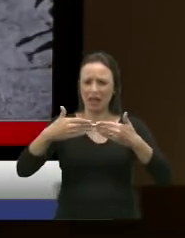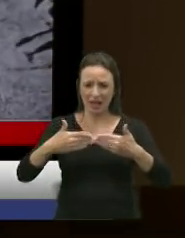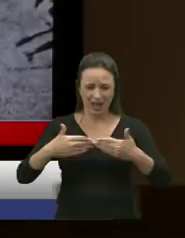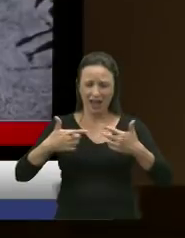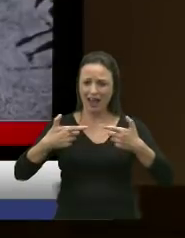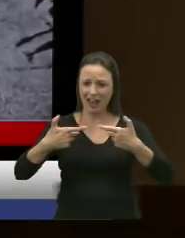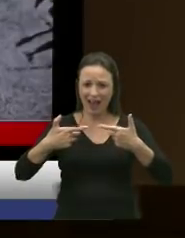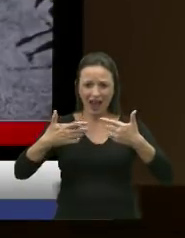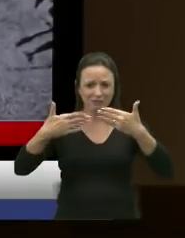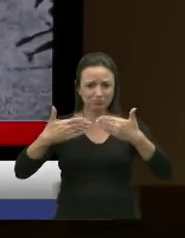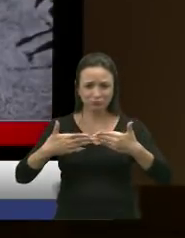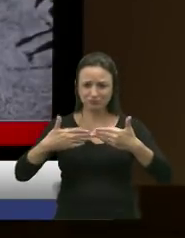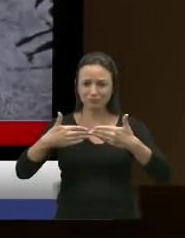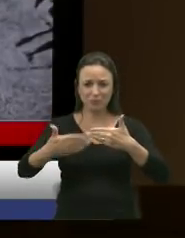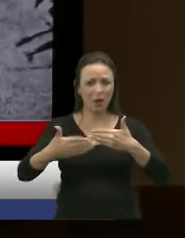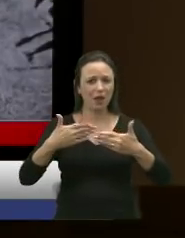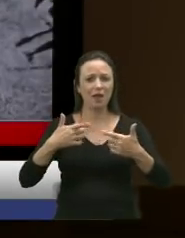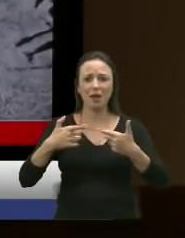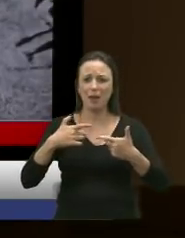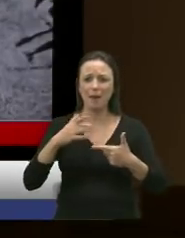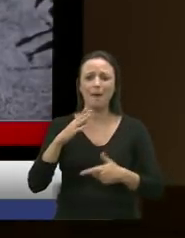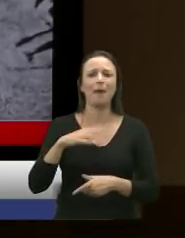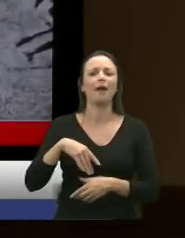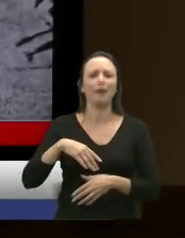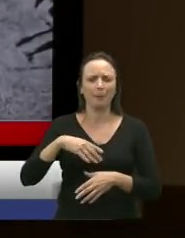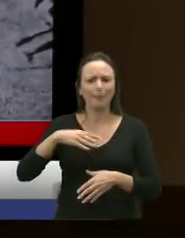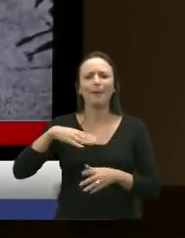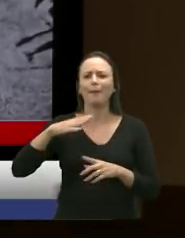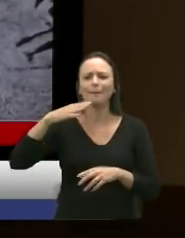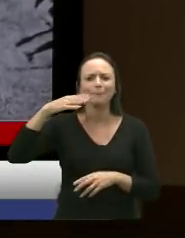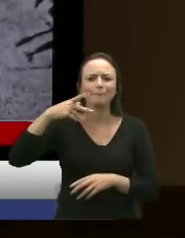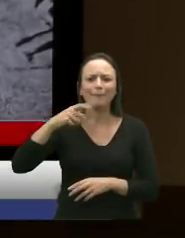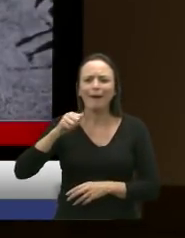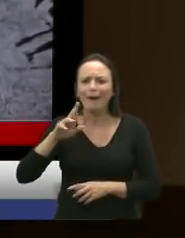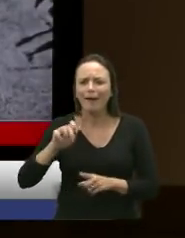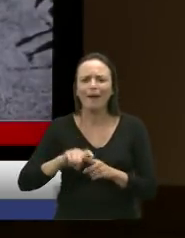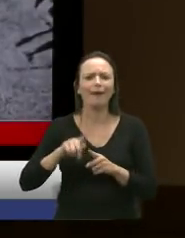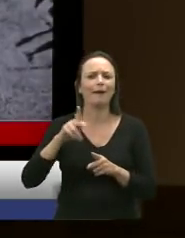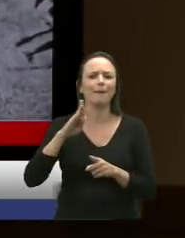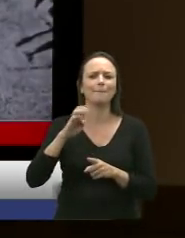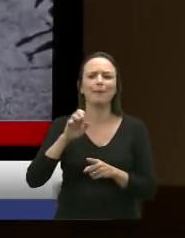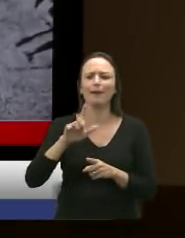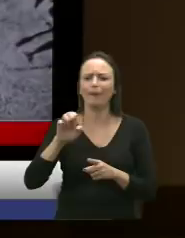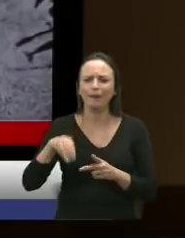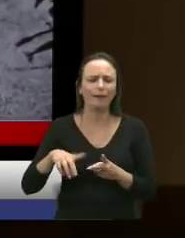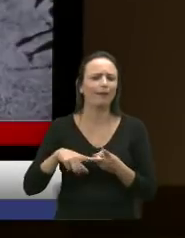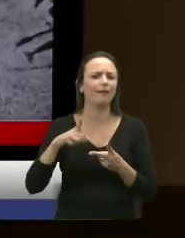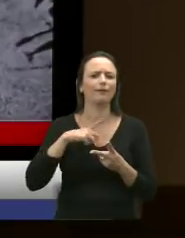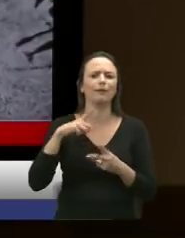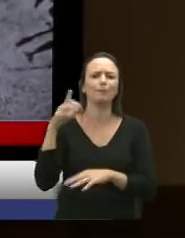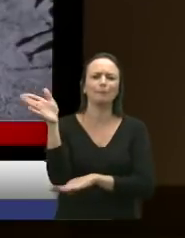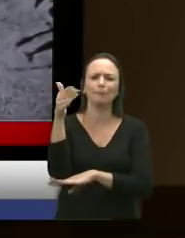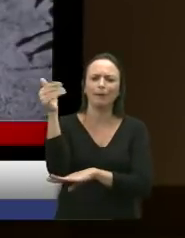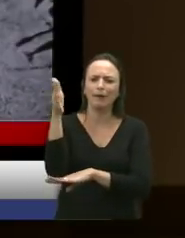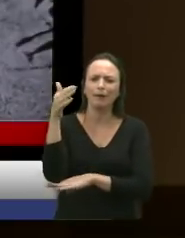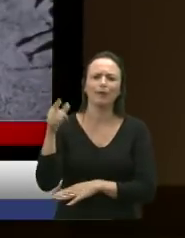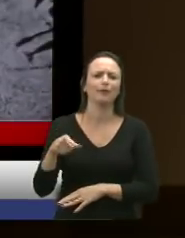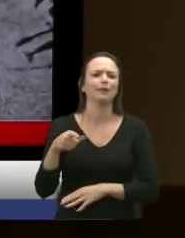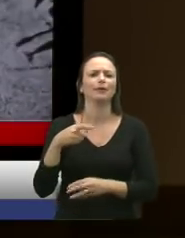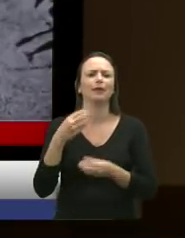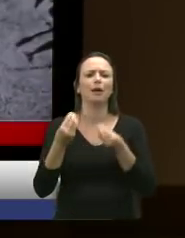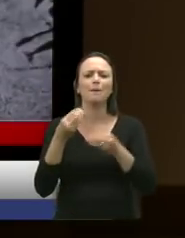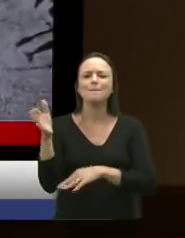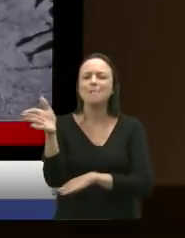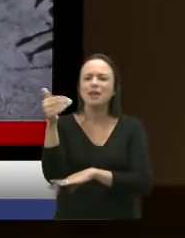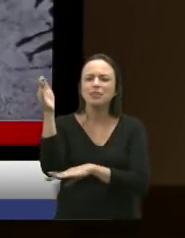levanta para apoiar São Paulo. Belém, Pará. Ali tiveram a utilização da bandeira paulista como bandeira